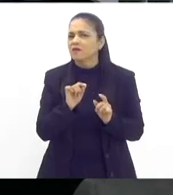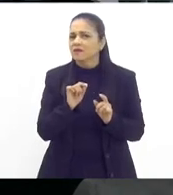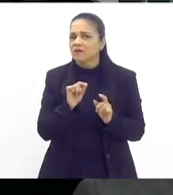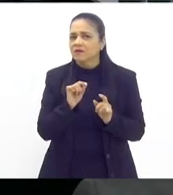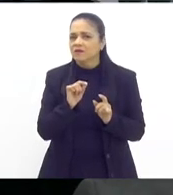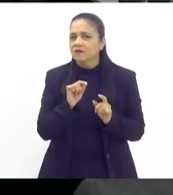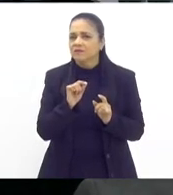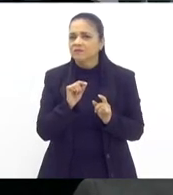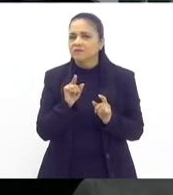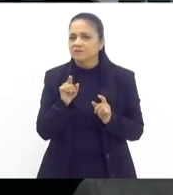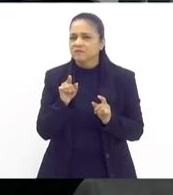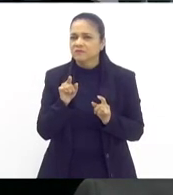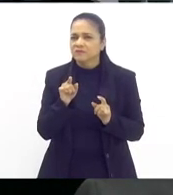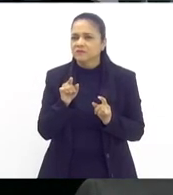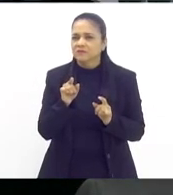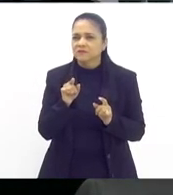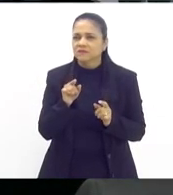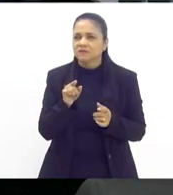Porque você tá... eu sei que você...